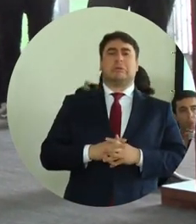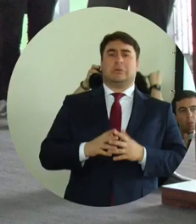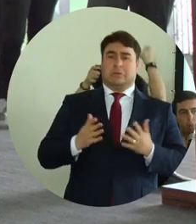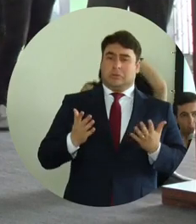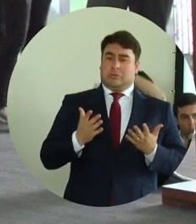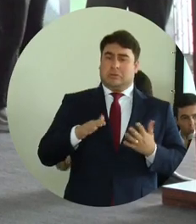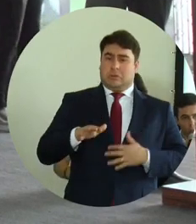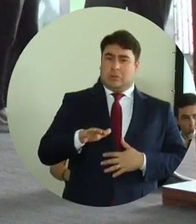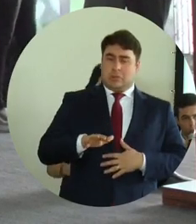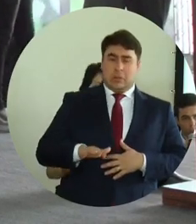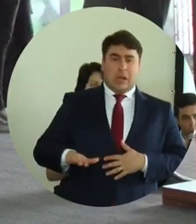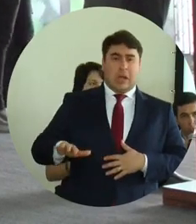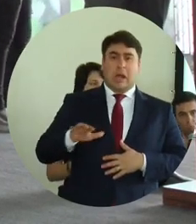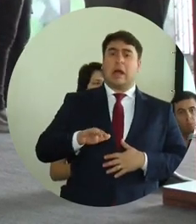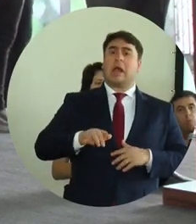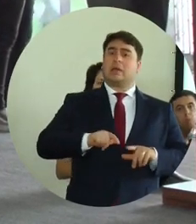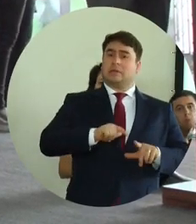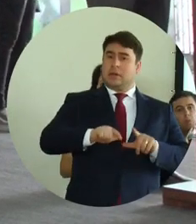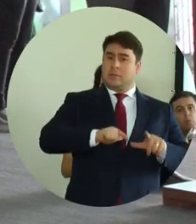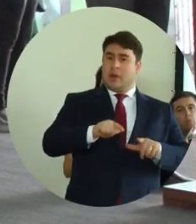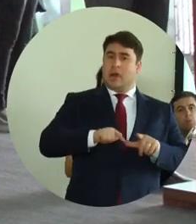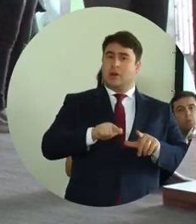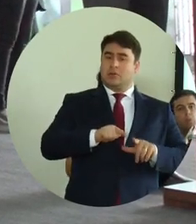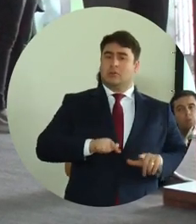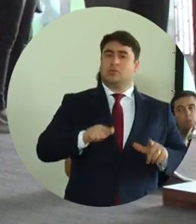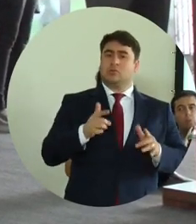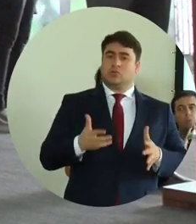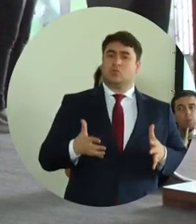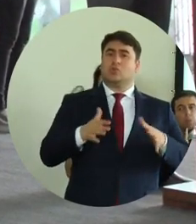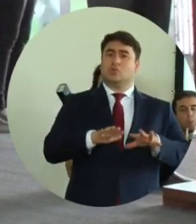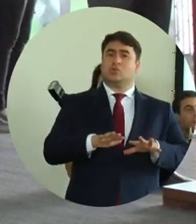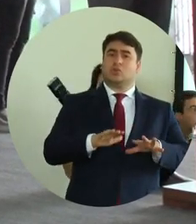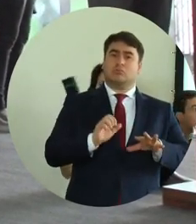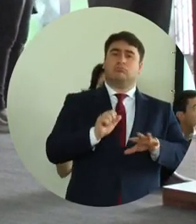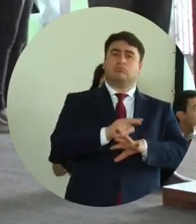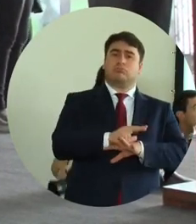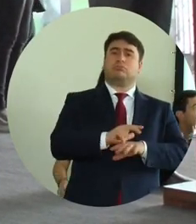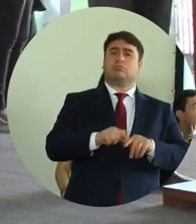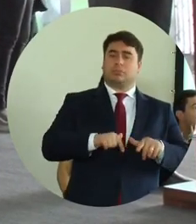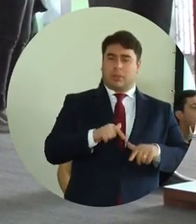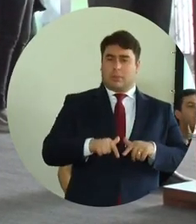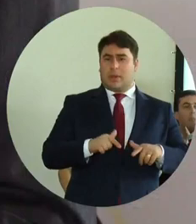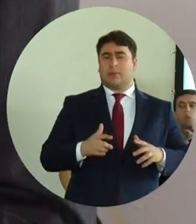especialmente no campo do trabalho, da inclusão pelo trabalho.